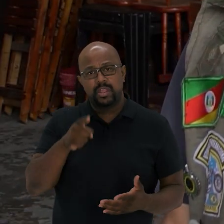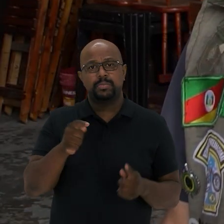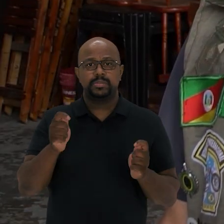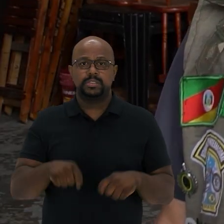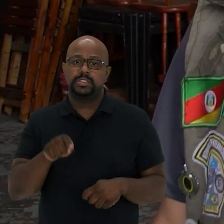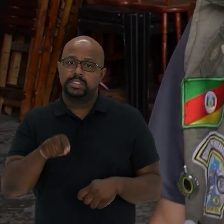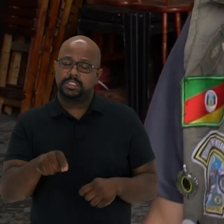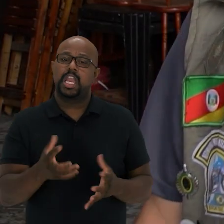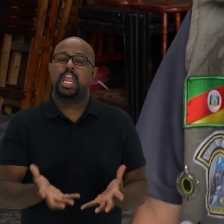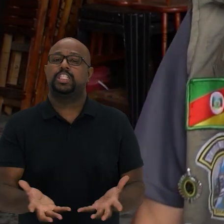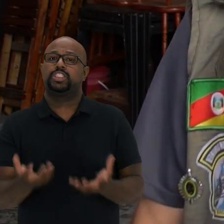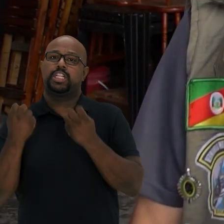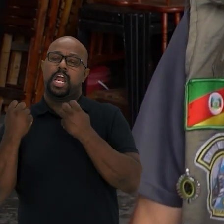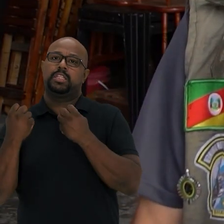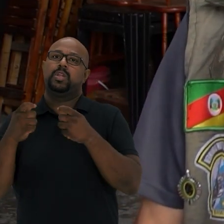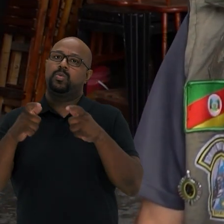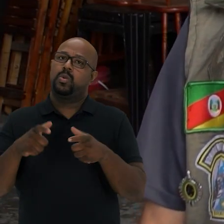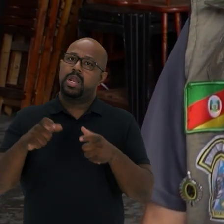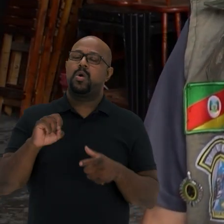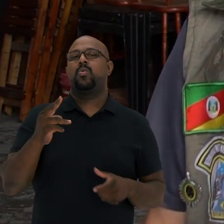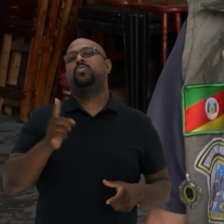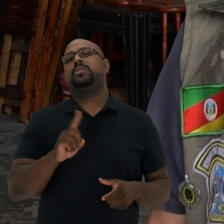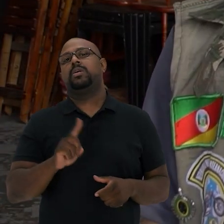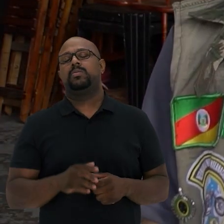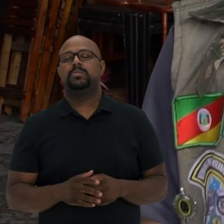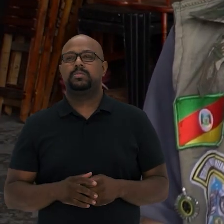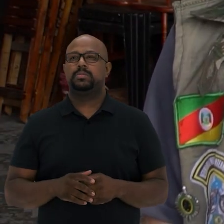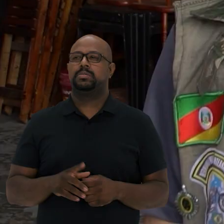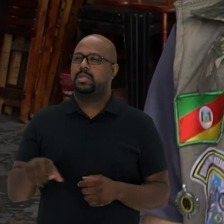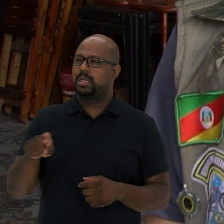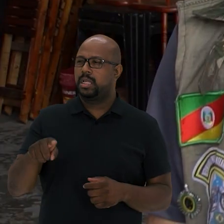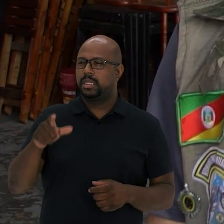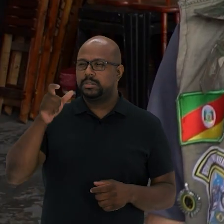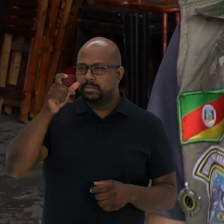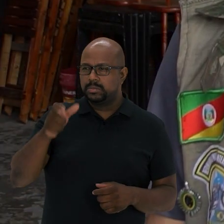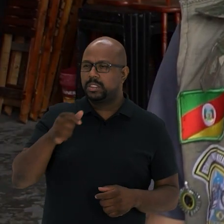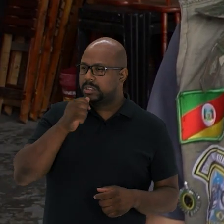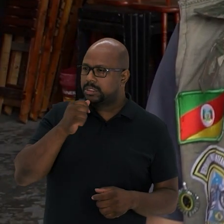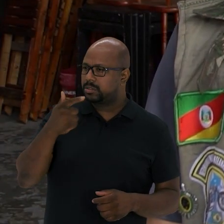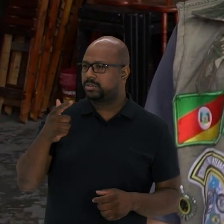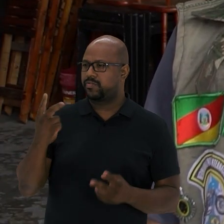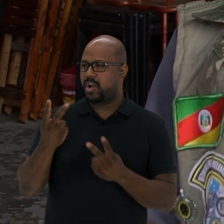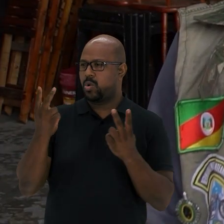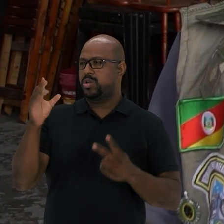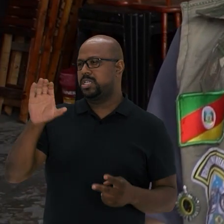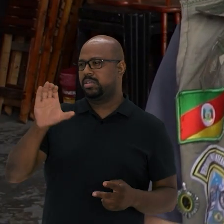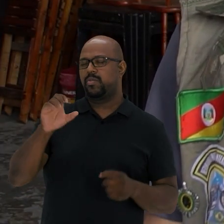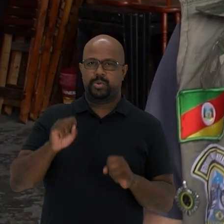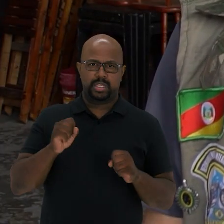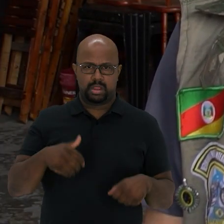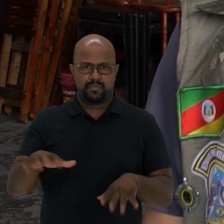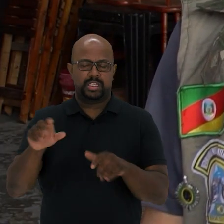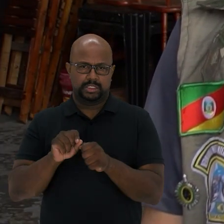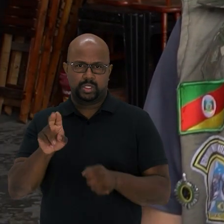a possibilidade de ser retirada do local ou não. Então, aquilo que não interessasse, não tivesse valor científico,